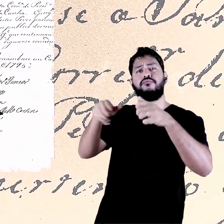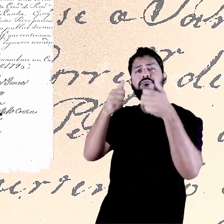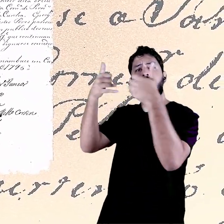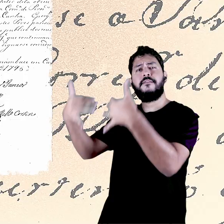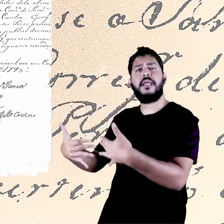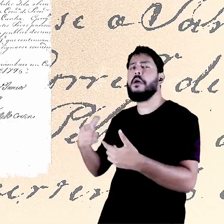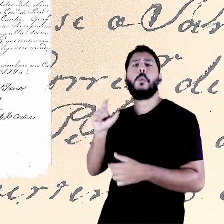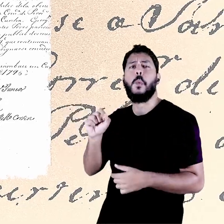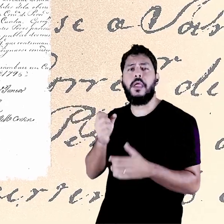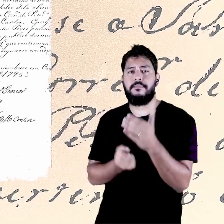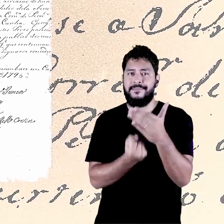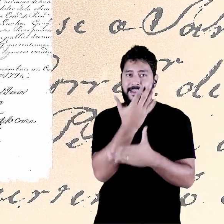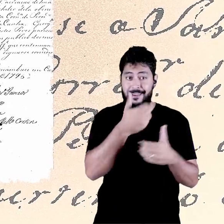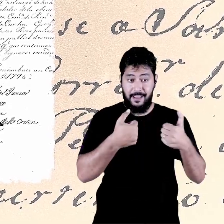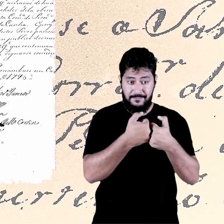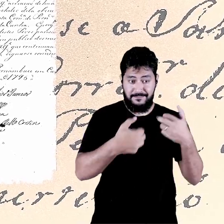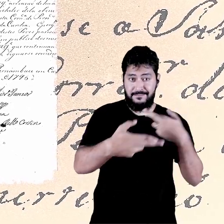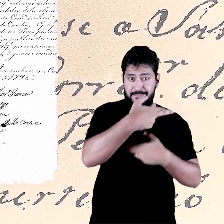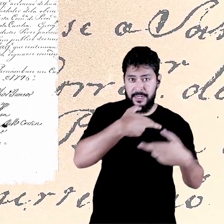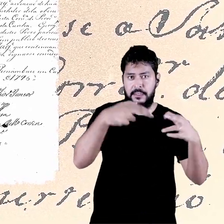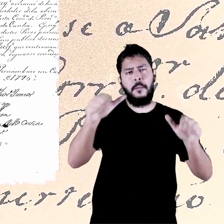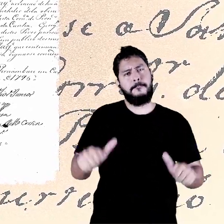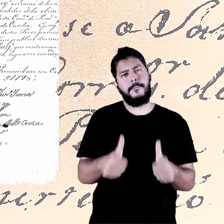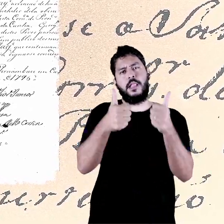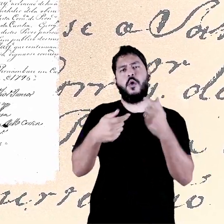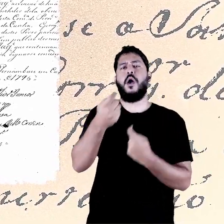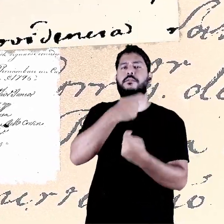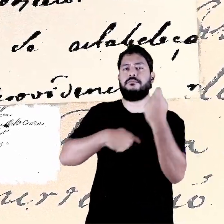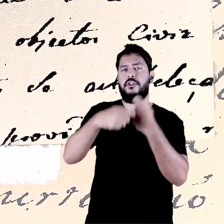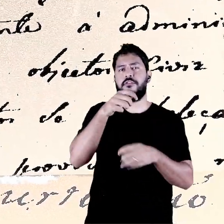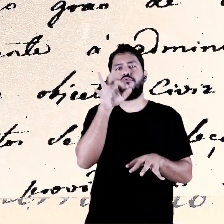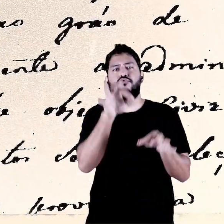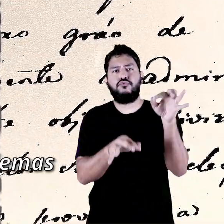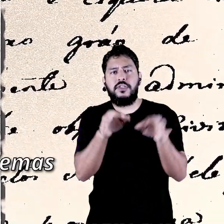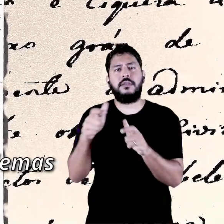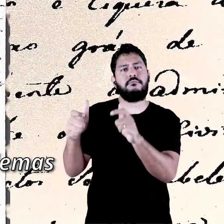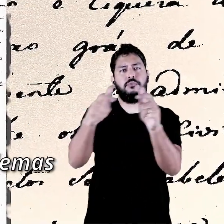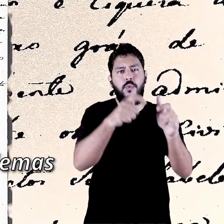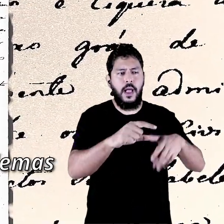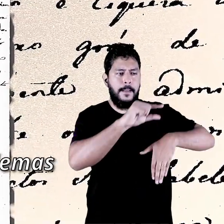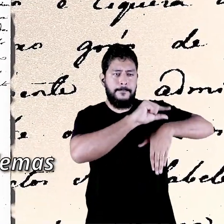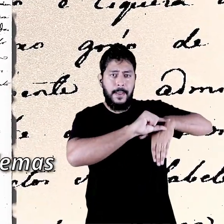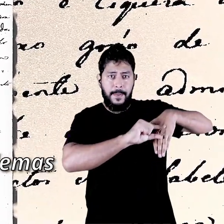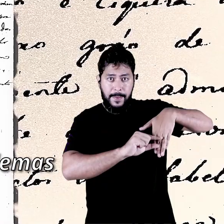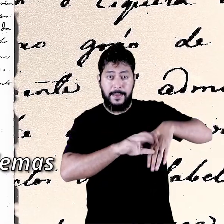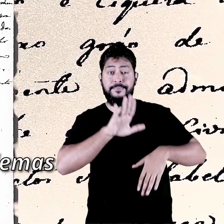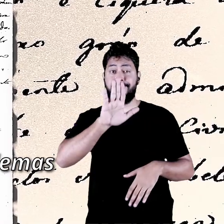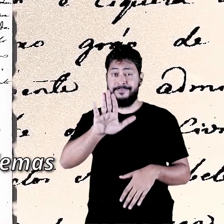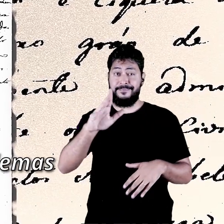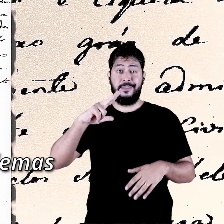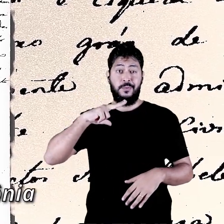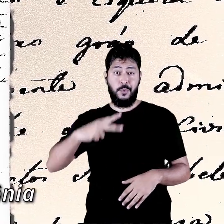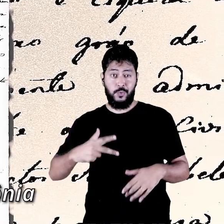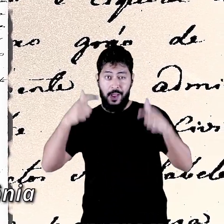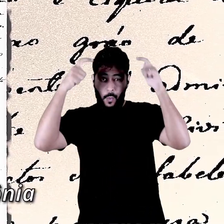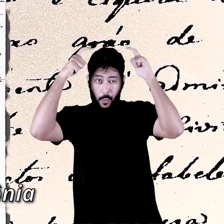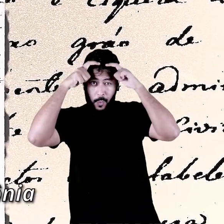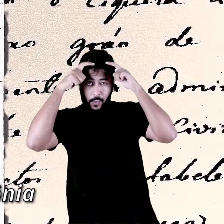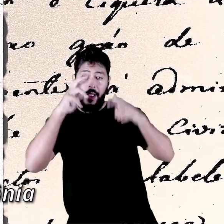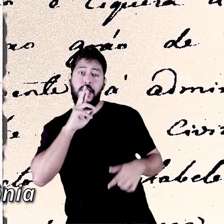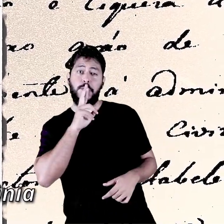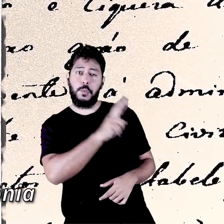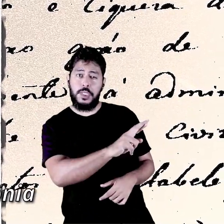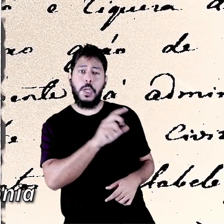pedidos das câmaras de Pernambuco para criar um tribunal da relação. Mas alegando problemas de caráter orçamentário, como o aumento